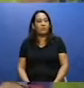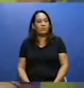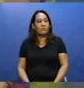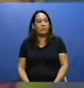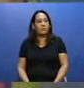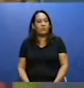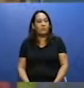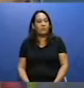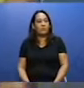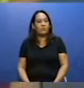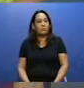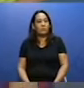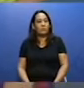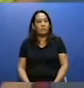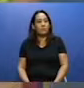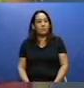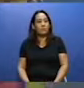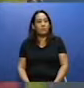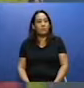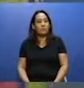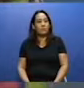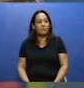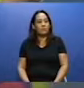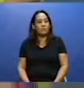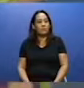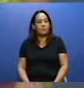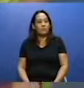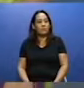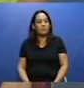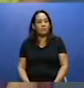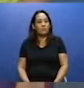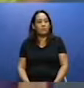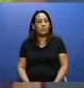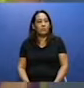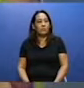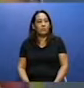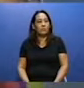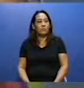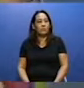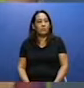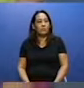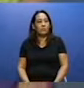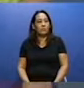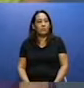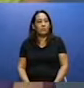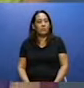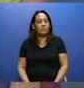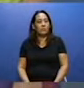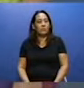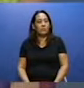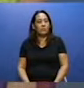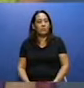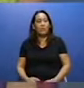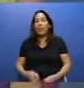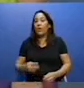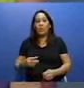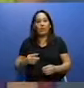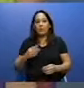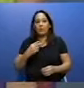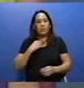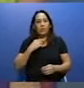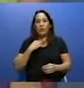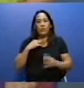Isso a gente não pode fazer confusão, porque essa aula é exatamente para a gente parar de fazer essa confusão. O que é